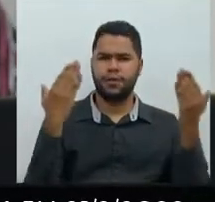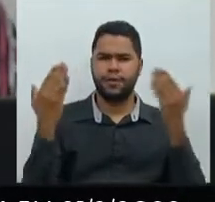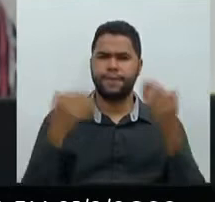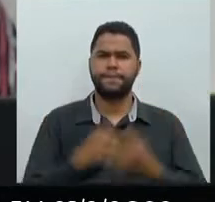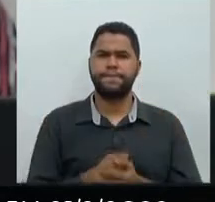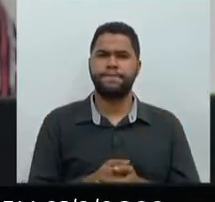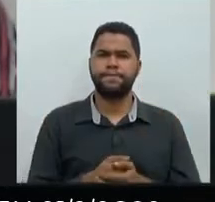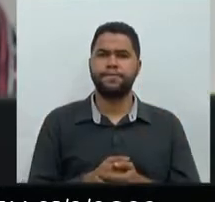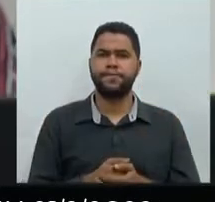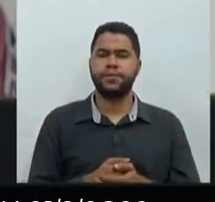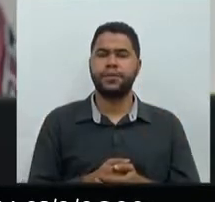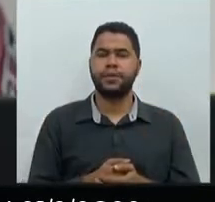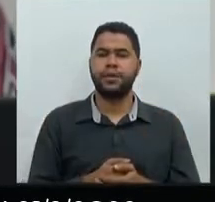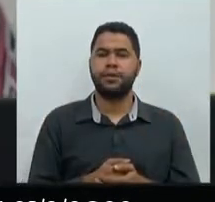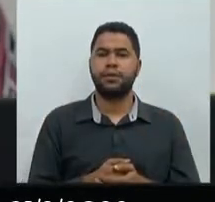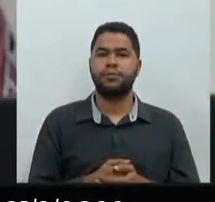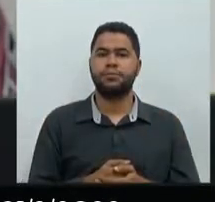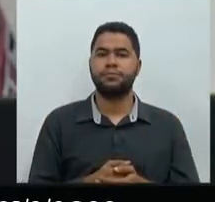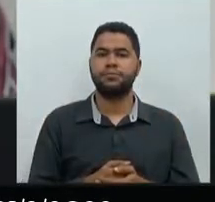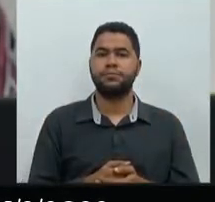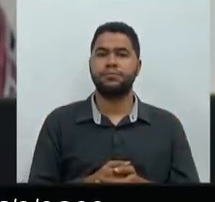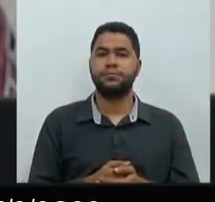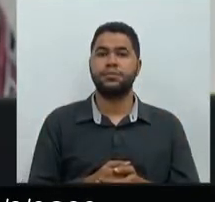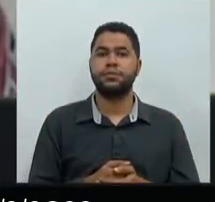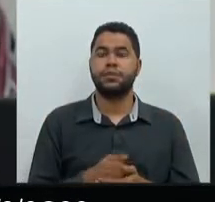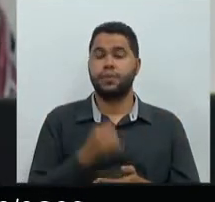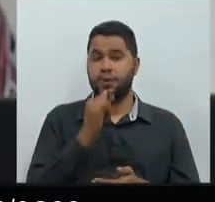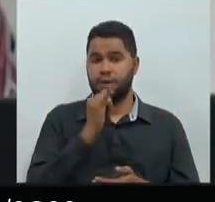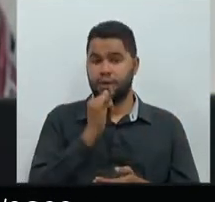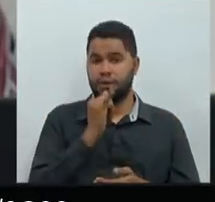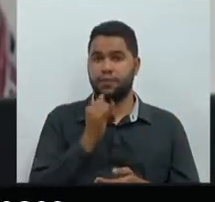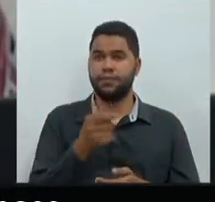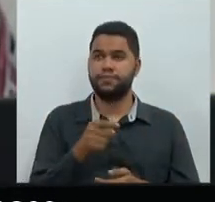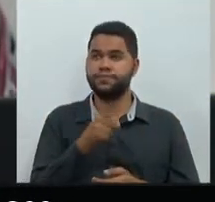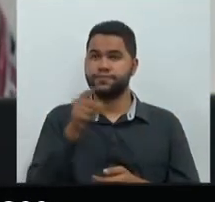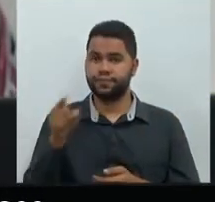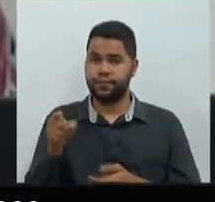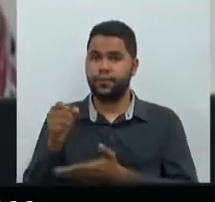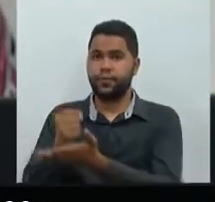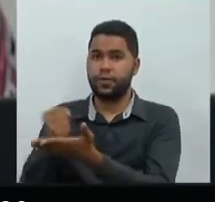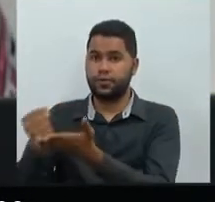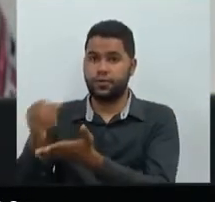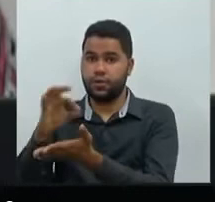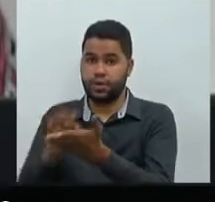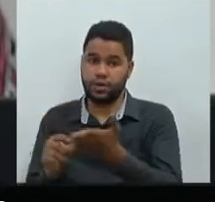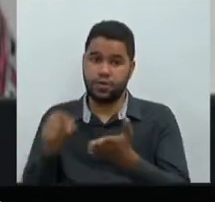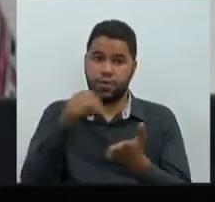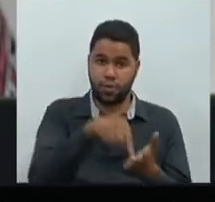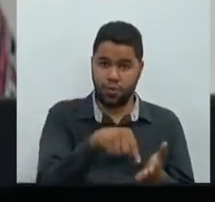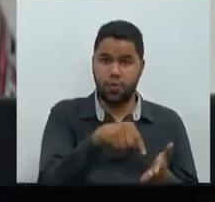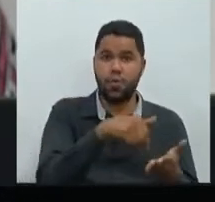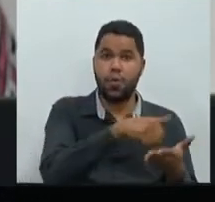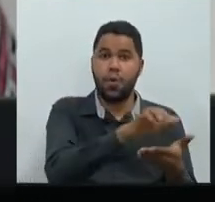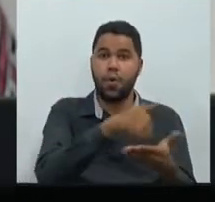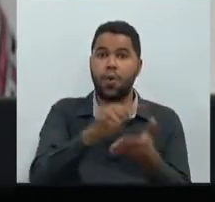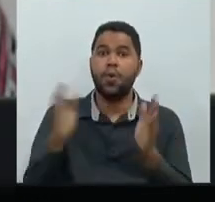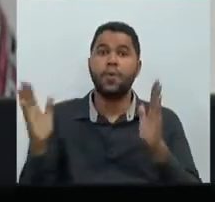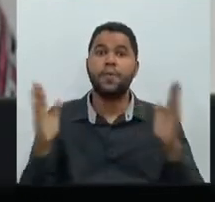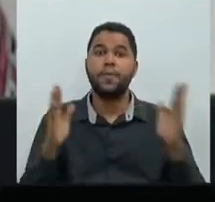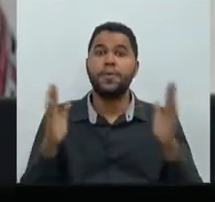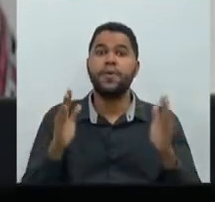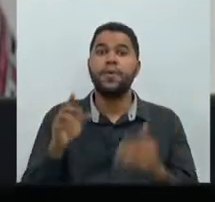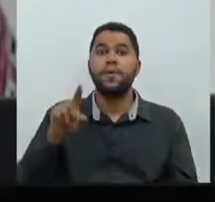que é o saldo, essa subtração, o saldo das contratações e desligamentos no período revelou uma perda